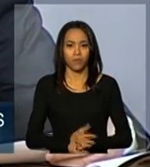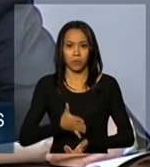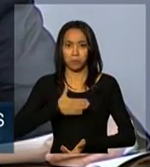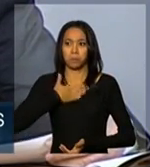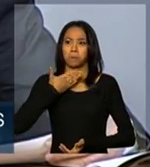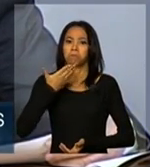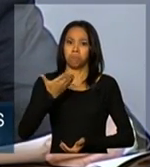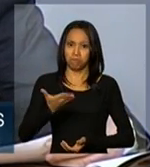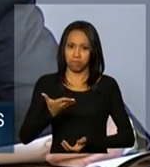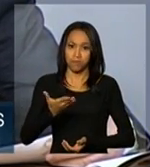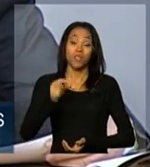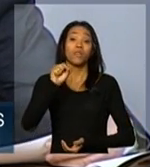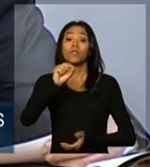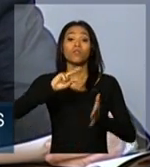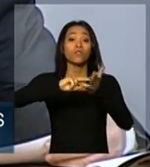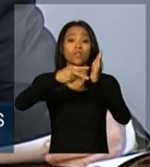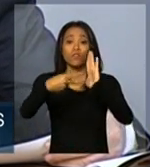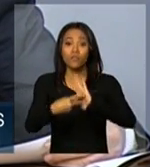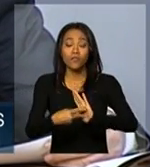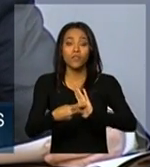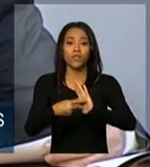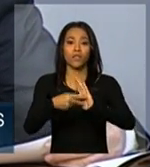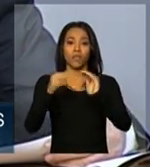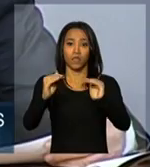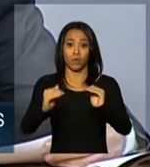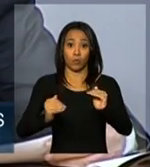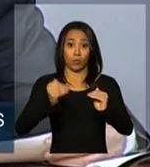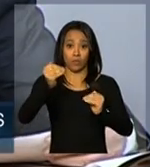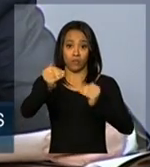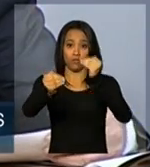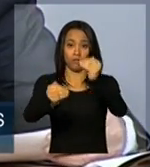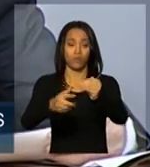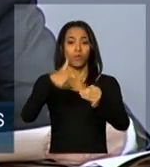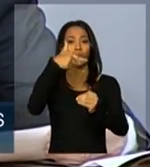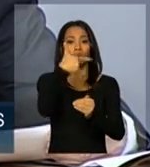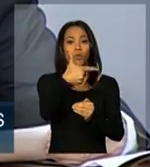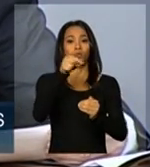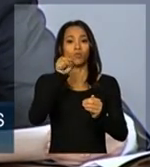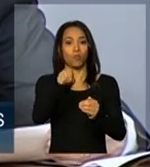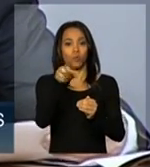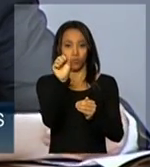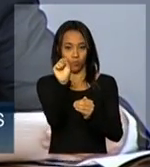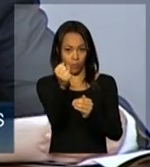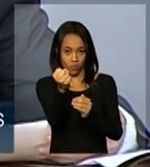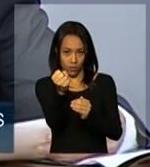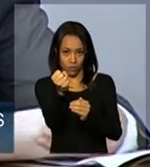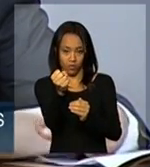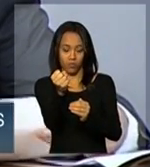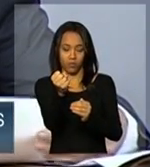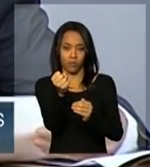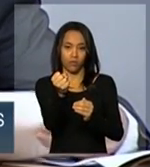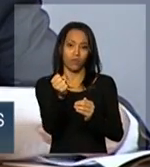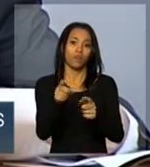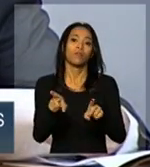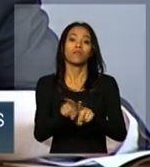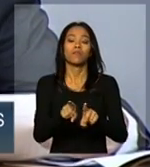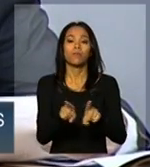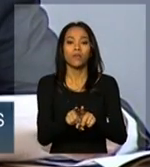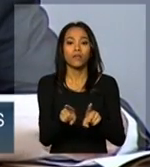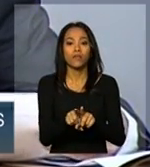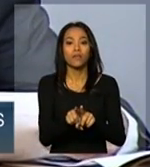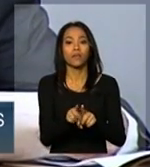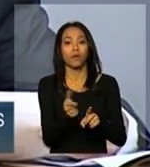o que representa um crescimento de 2,8% quando anualizado. Do lado